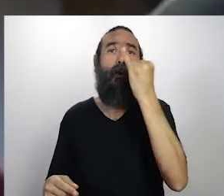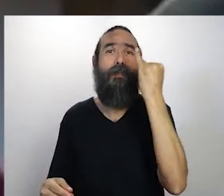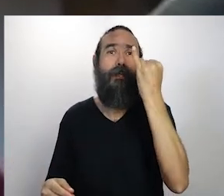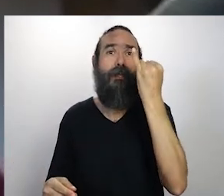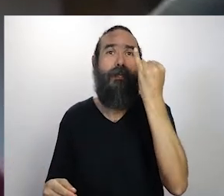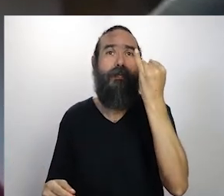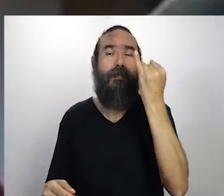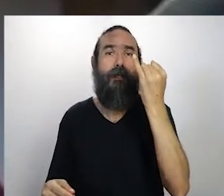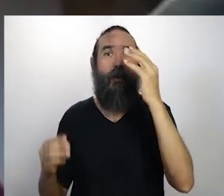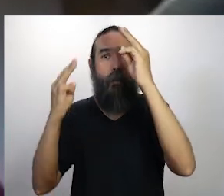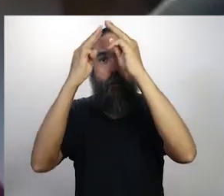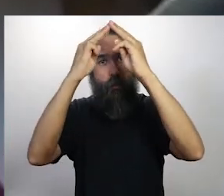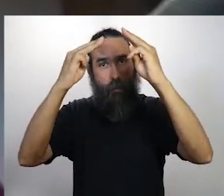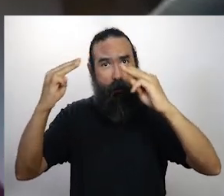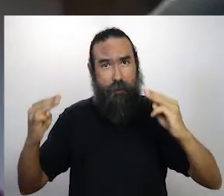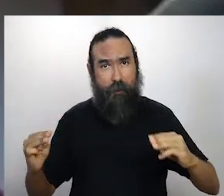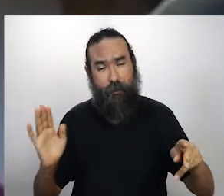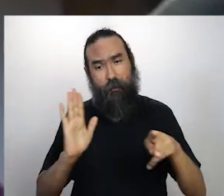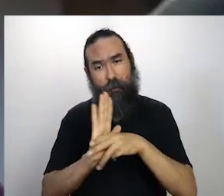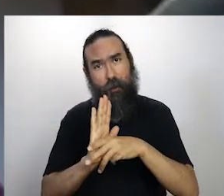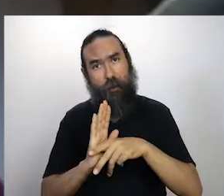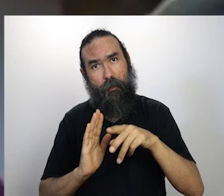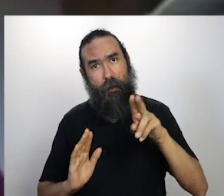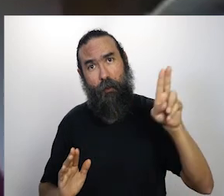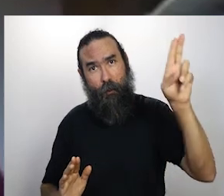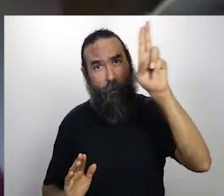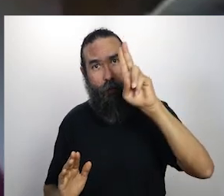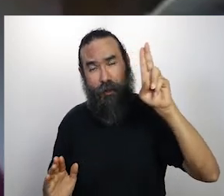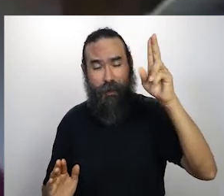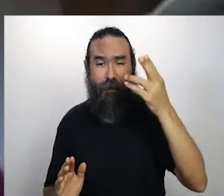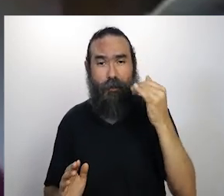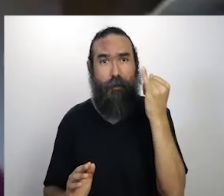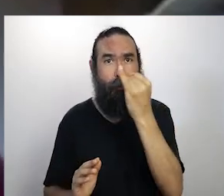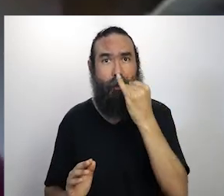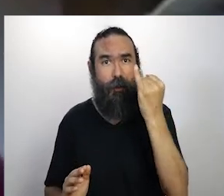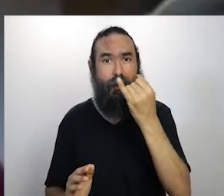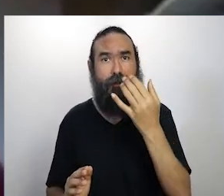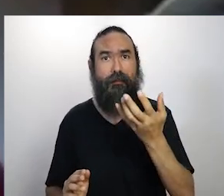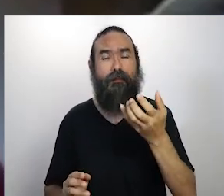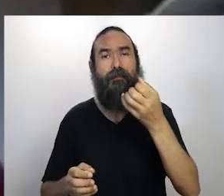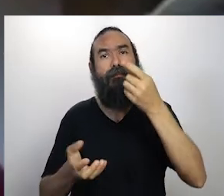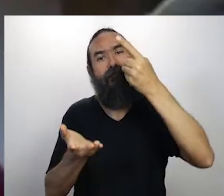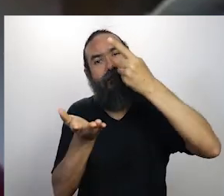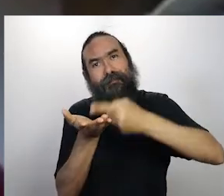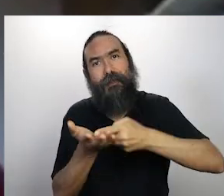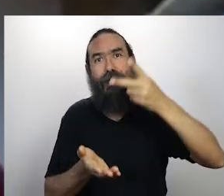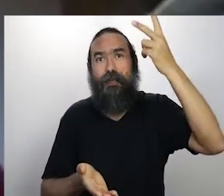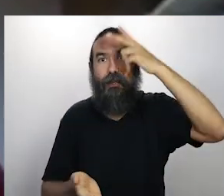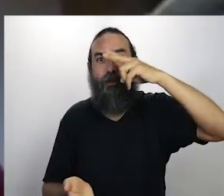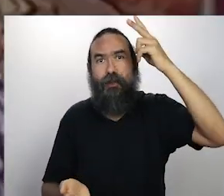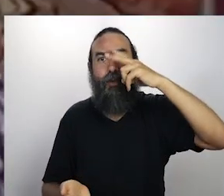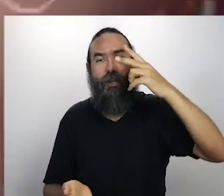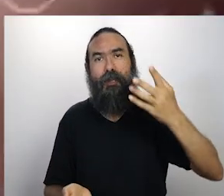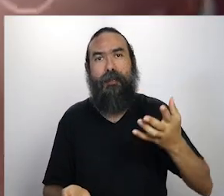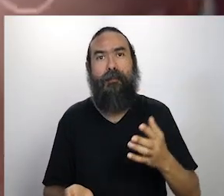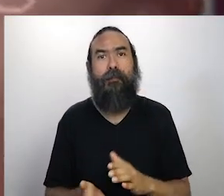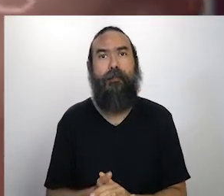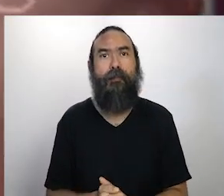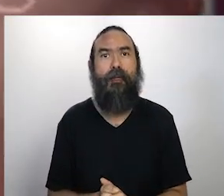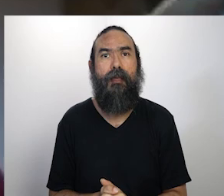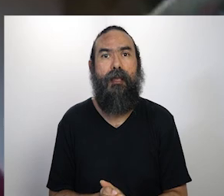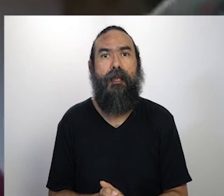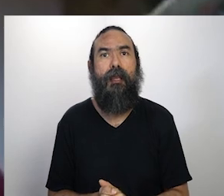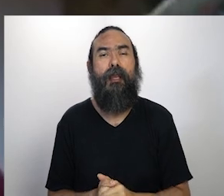importante, inclusive de trabalhos de etnologia, de antropologia, na década de 40,